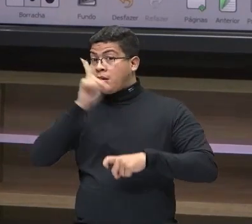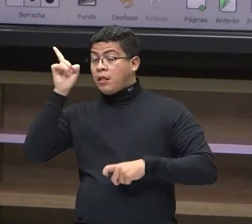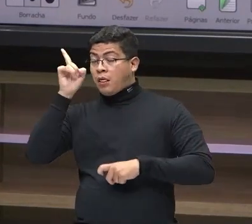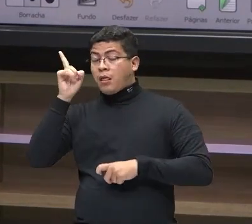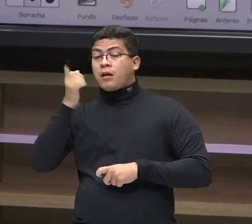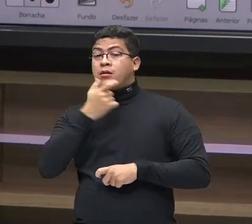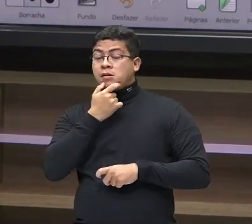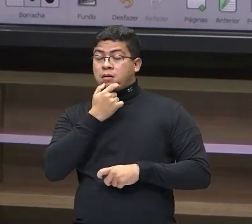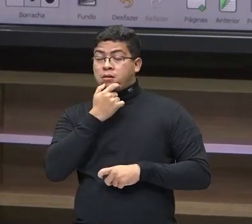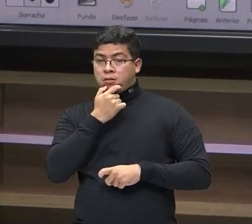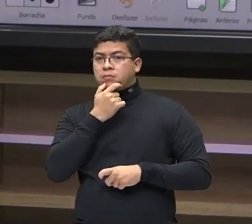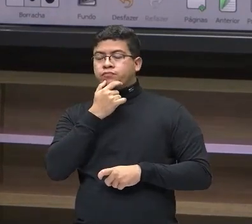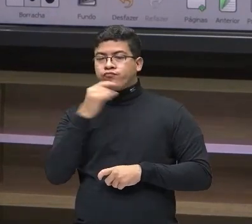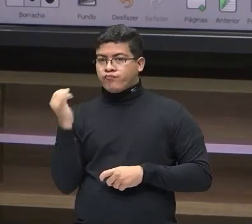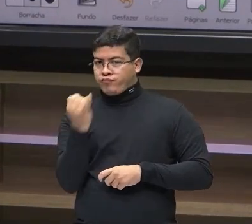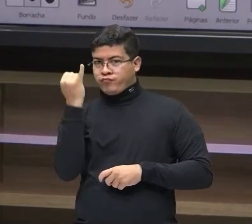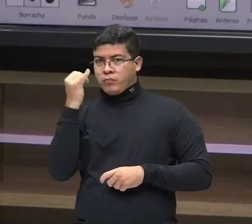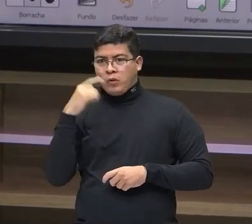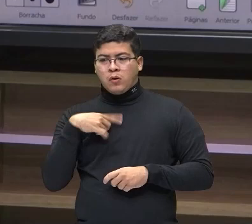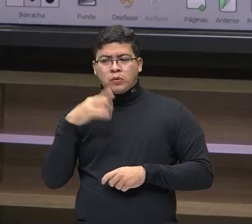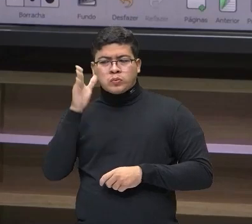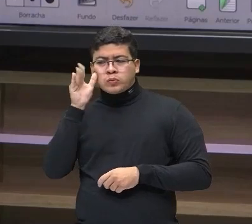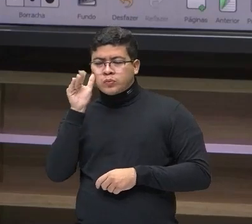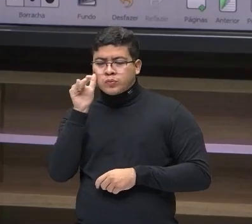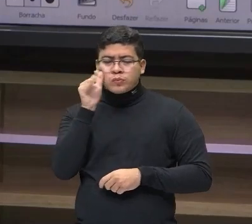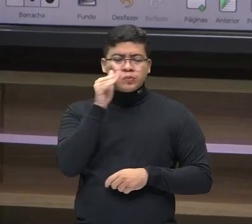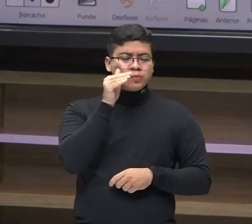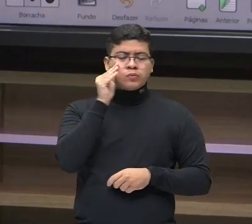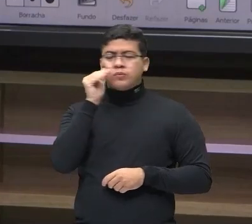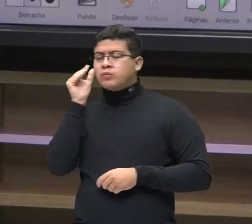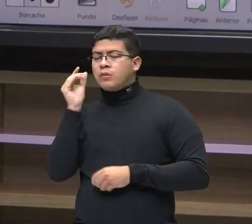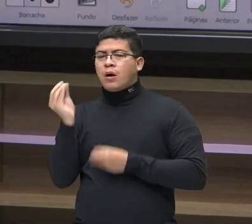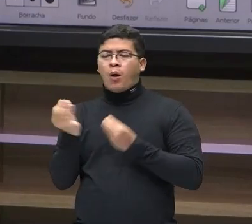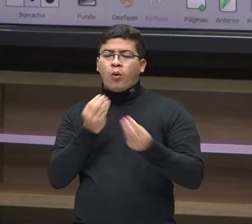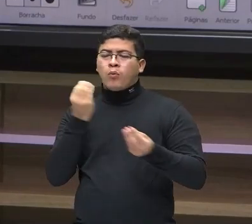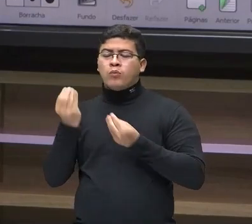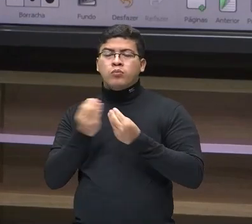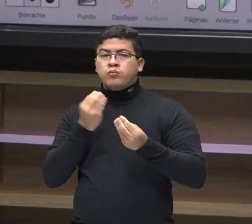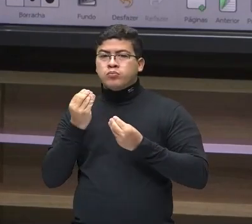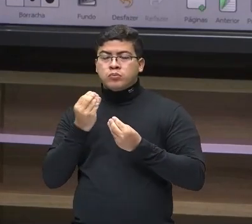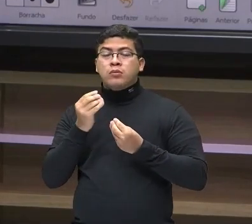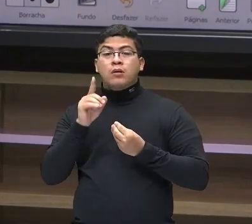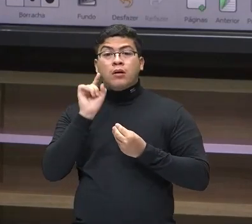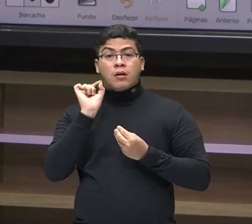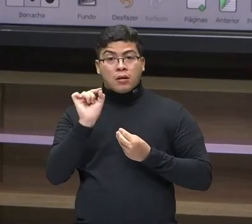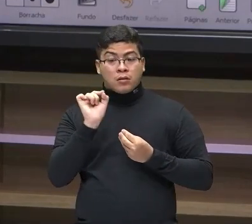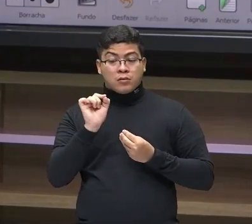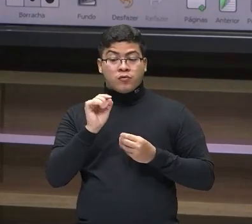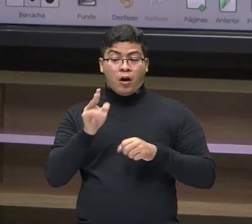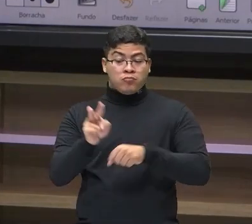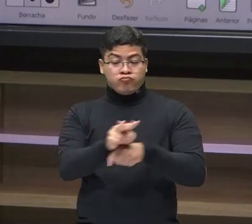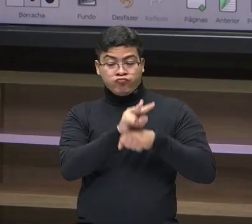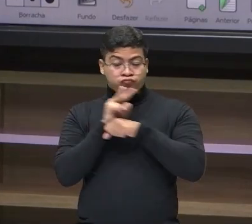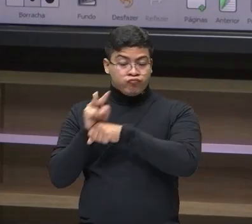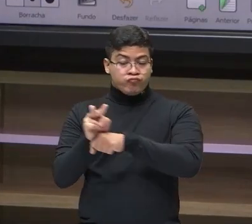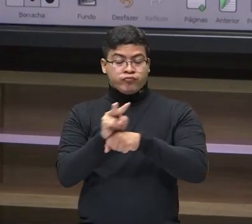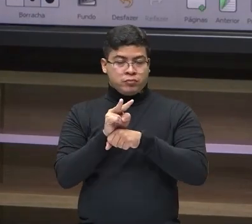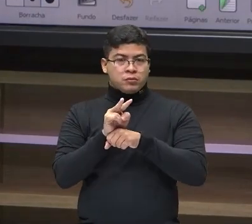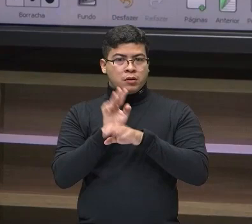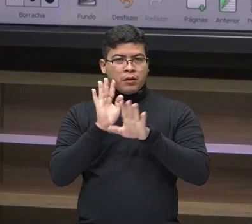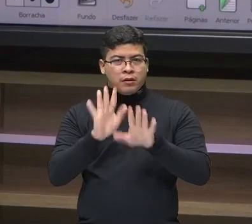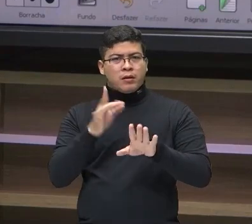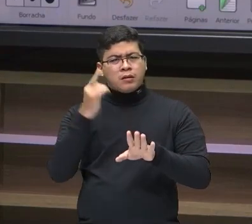importante, ele conseguiu fazer essas observações e ele verificou que o corpo vai criar ali um mecanismo de defesa. E aí a gente